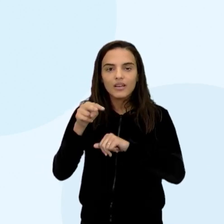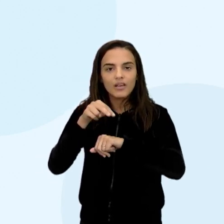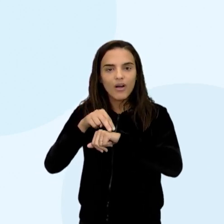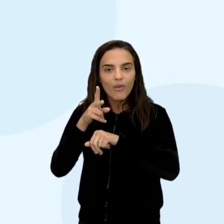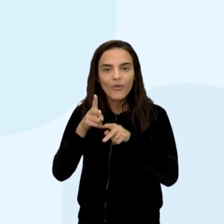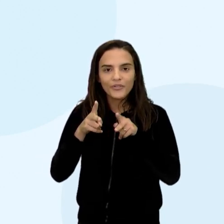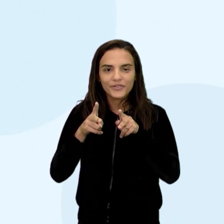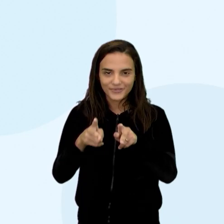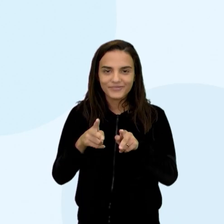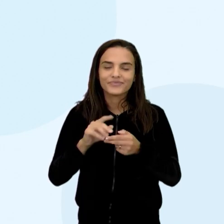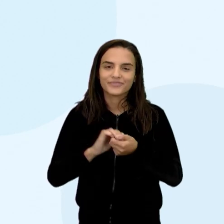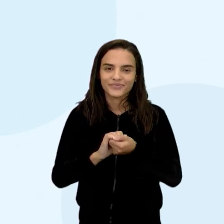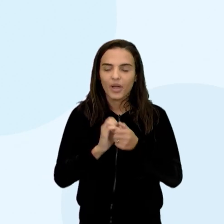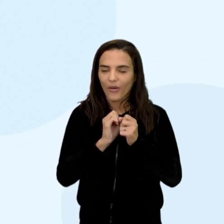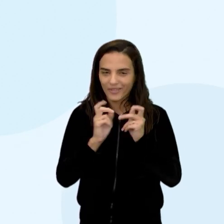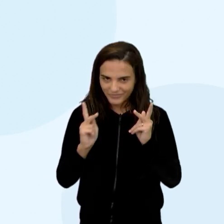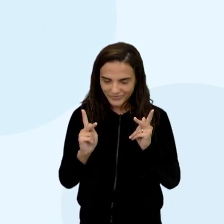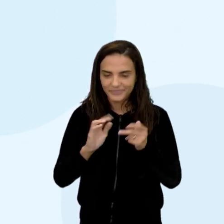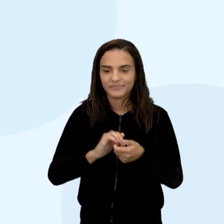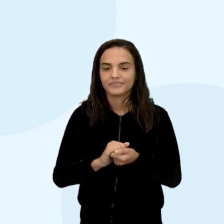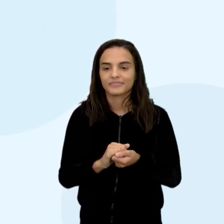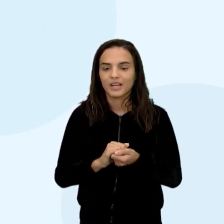mantenham sobre a mesa, tá bom?